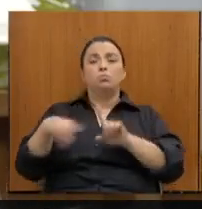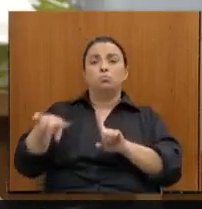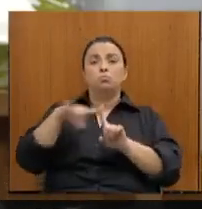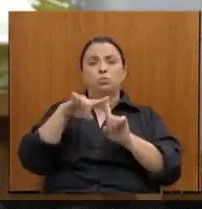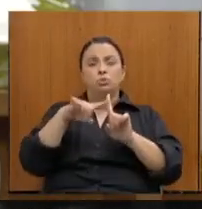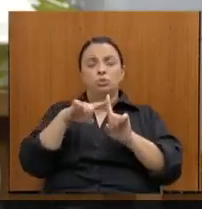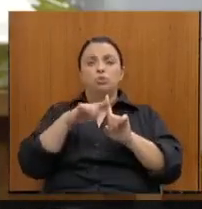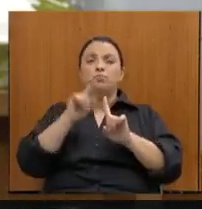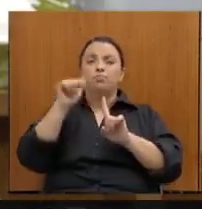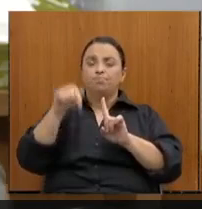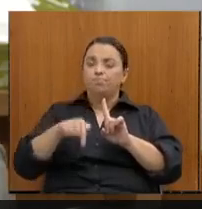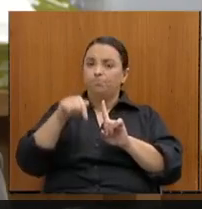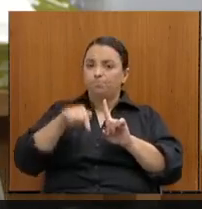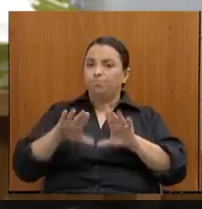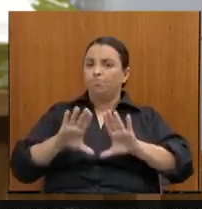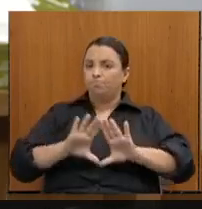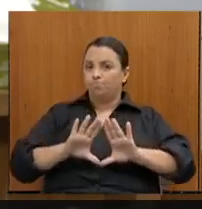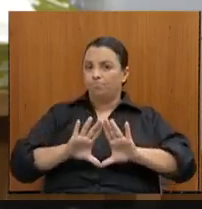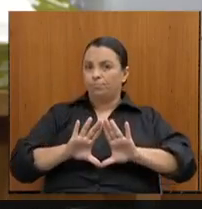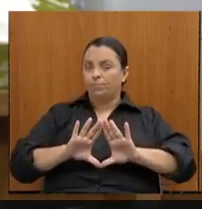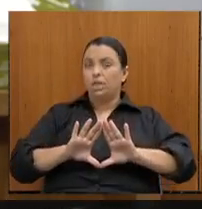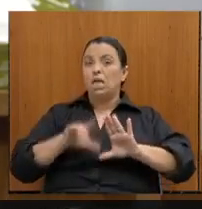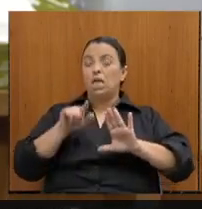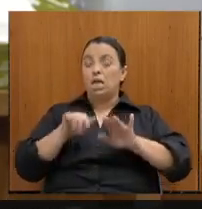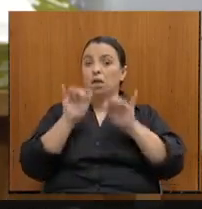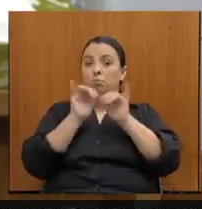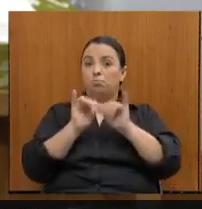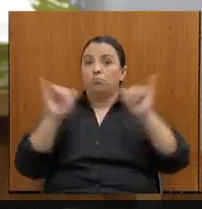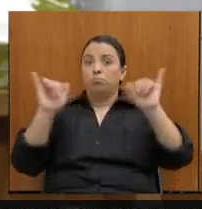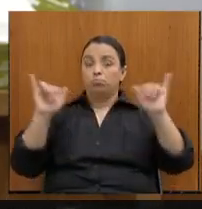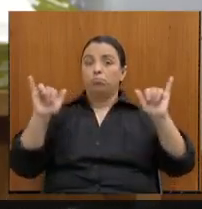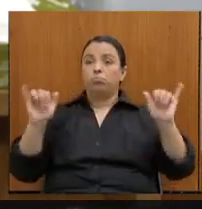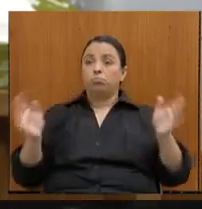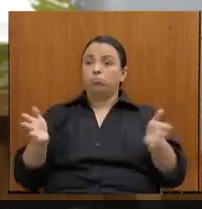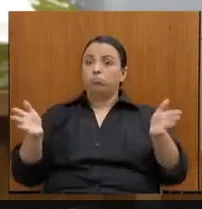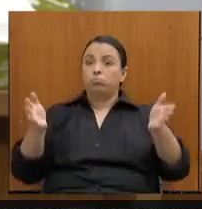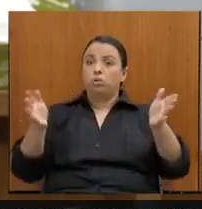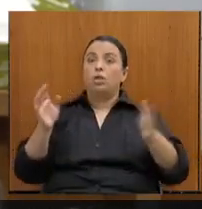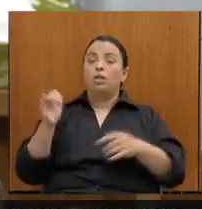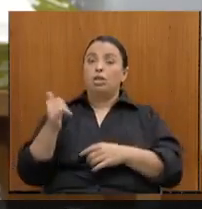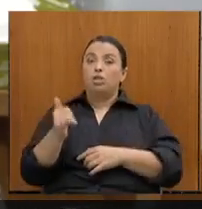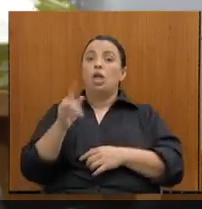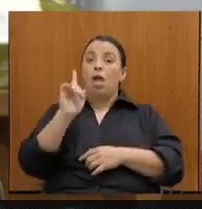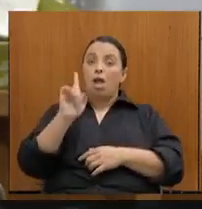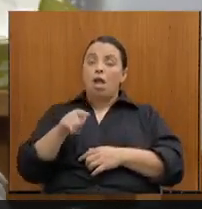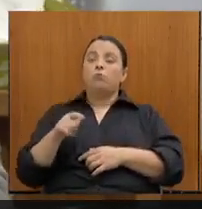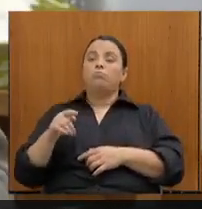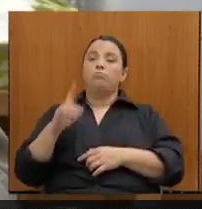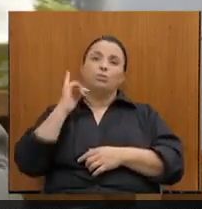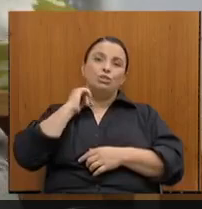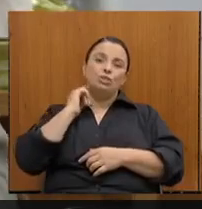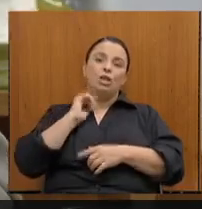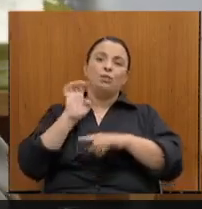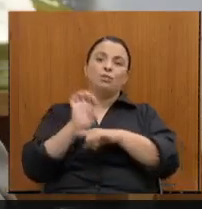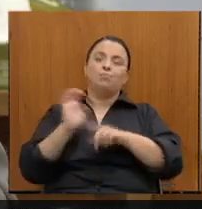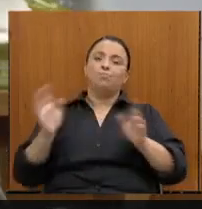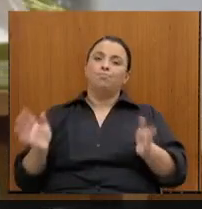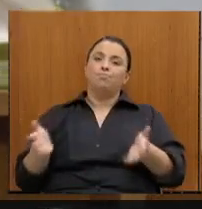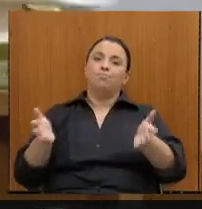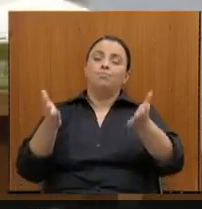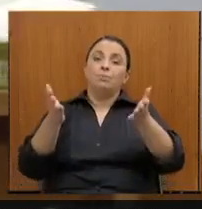aqui nesta casa e promoção da energia é promover o estado sem energia o estado não